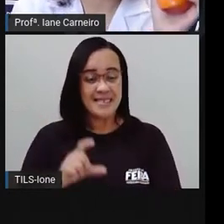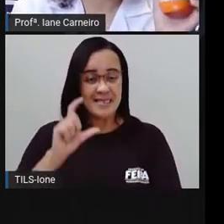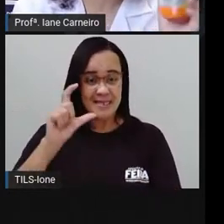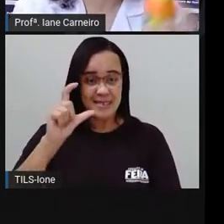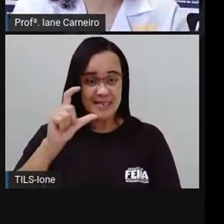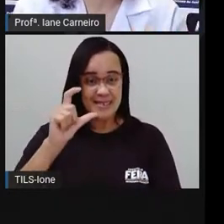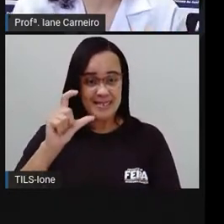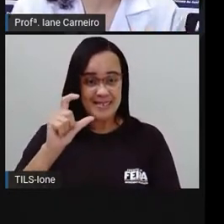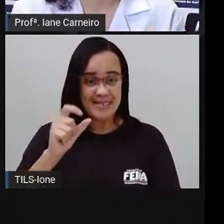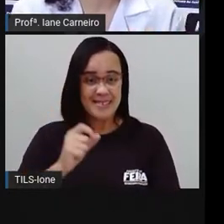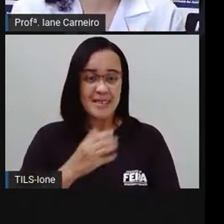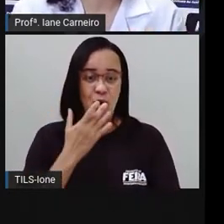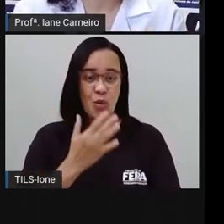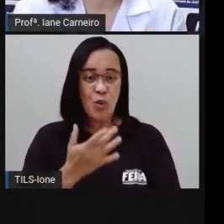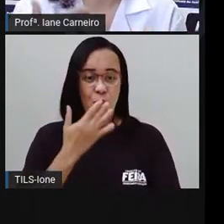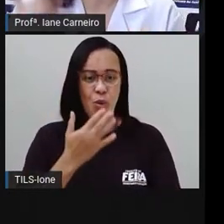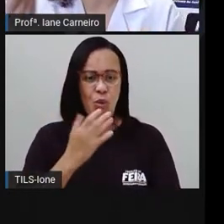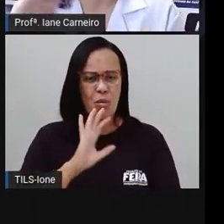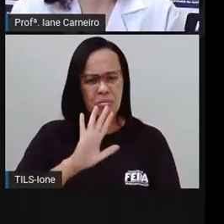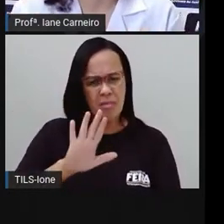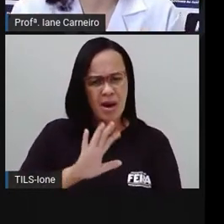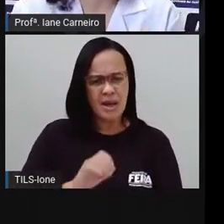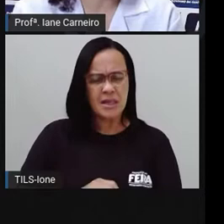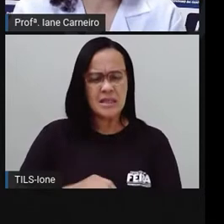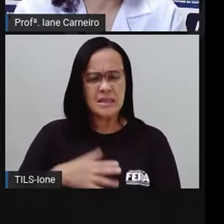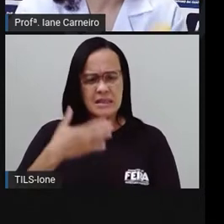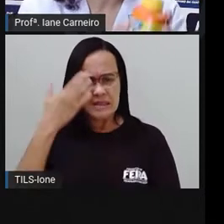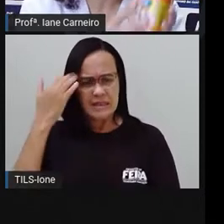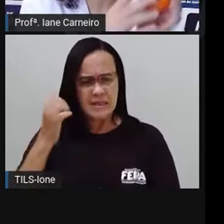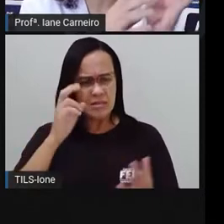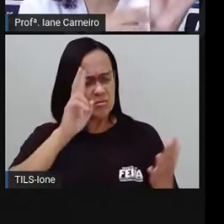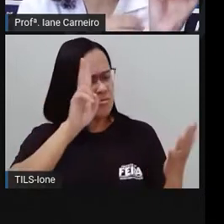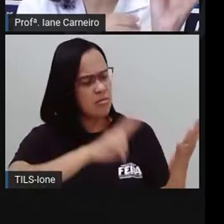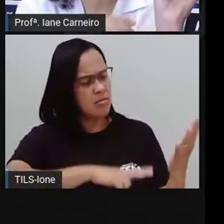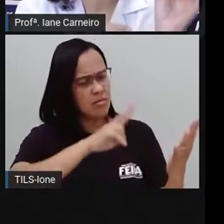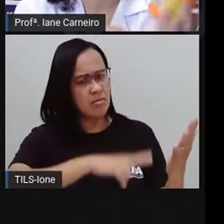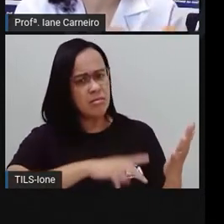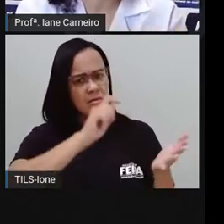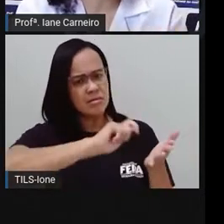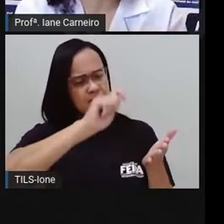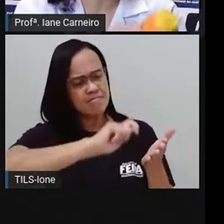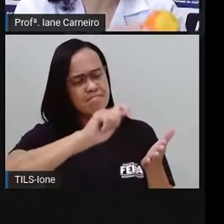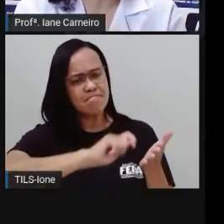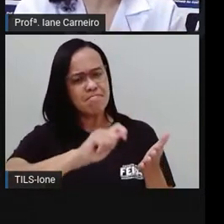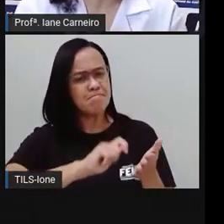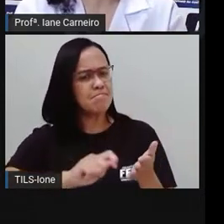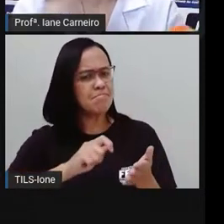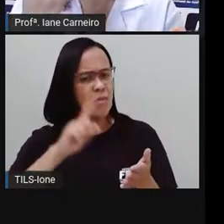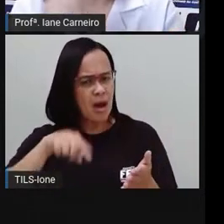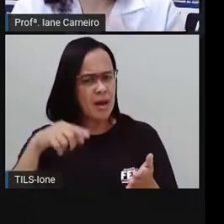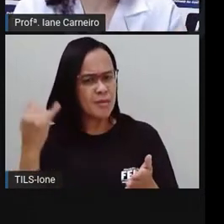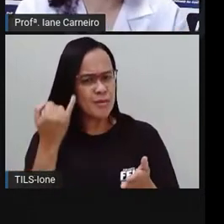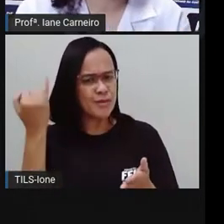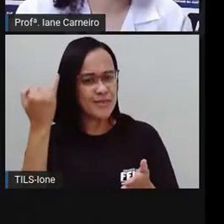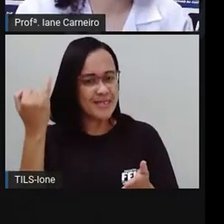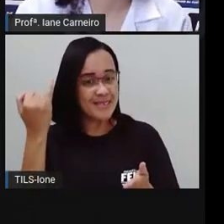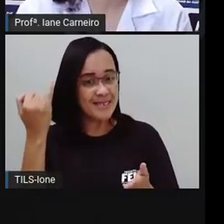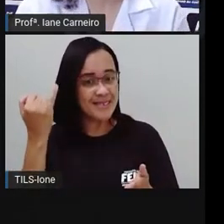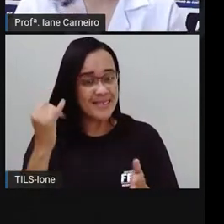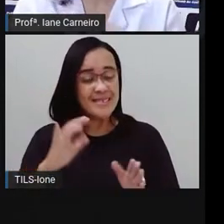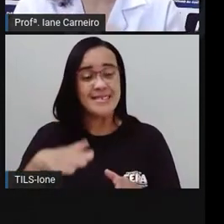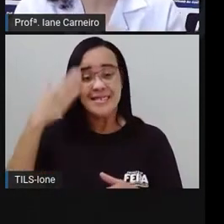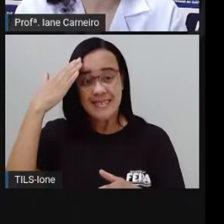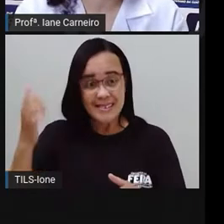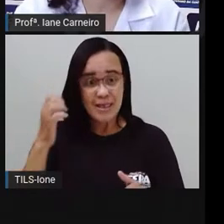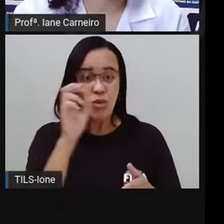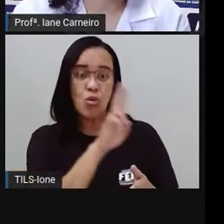tinta, né? Então qual é a função social de eu saber ler e escrever, né? É eu pegar esse tubo de tinta e saber qual é o nome da